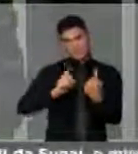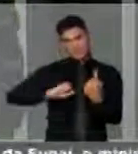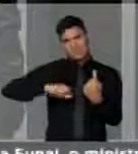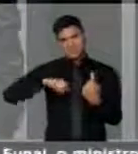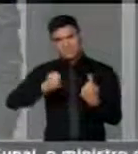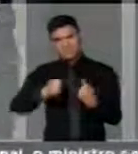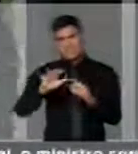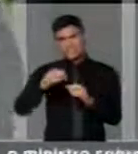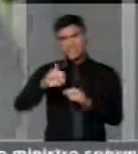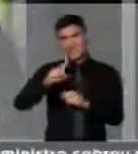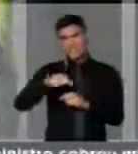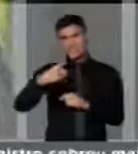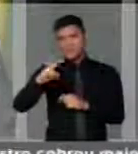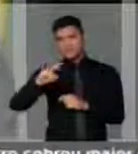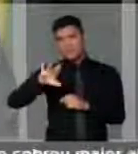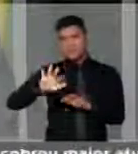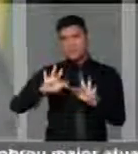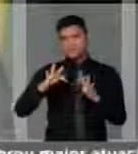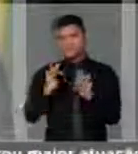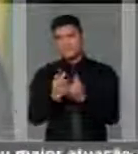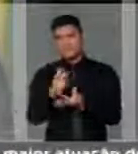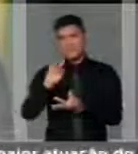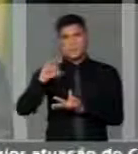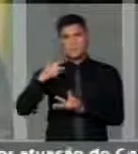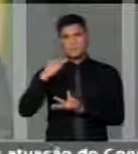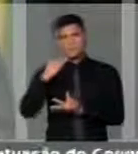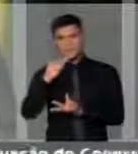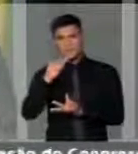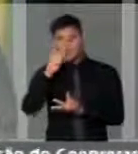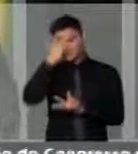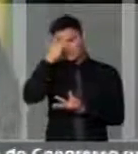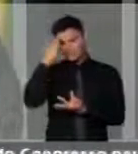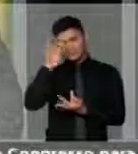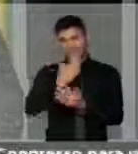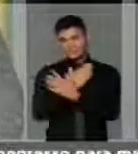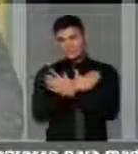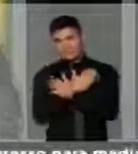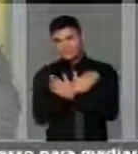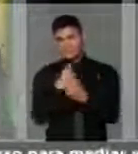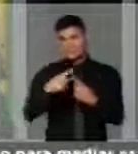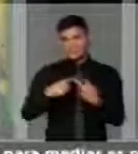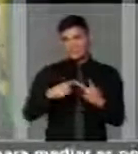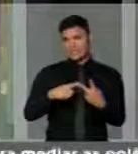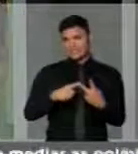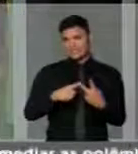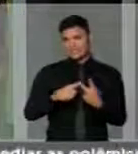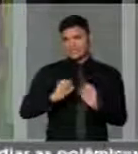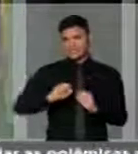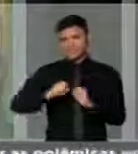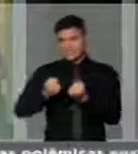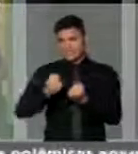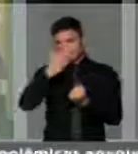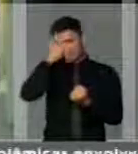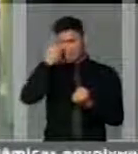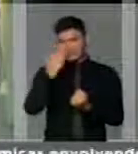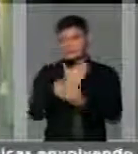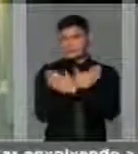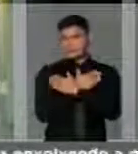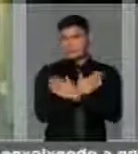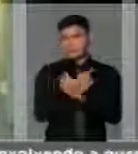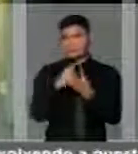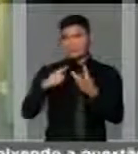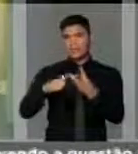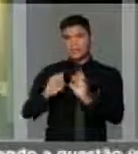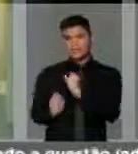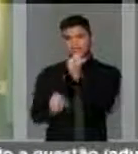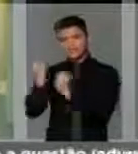de famílias. Vocês não estão defendendo aqueles que hoje não conseguem uma oportunidade de emprego. E eu sei bem como é que está o setor produtivo,